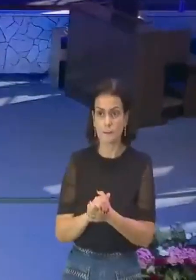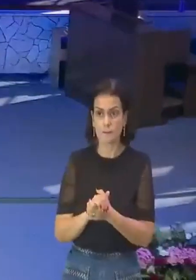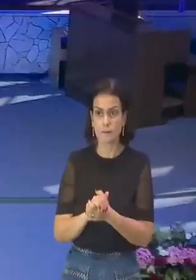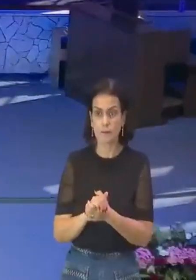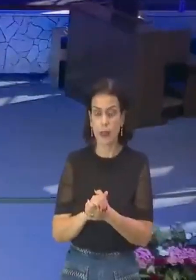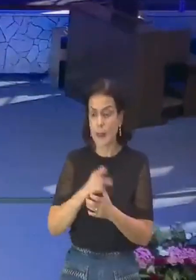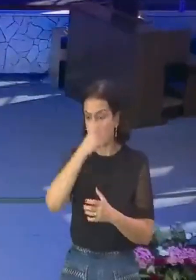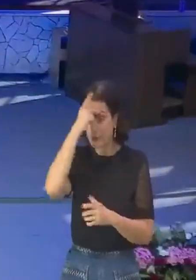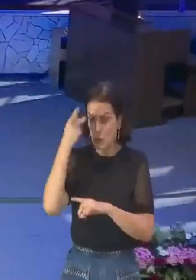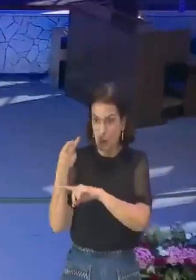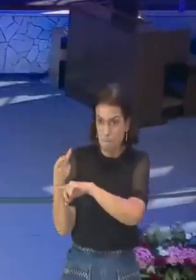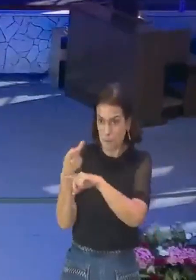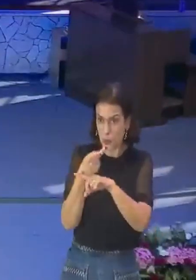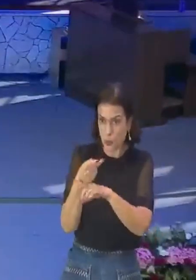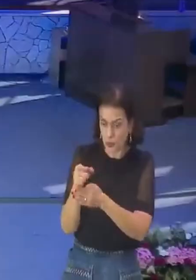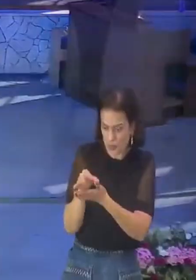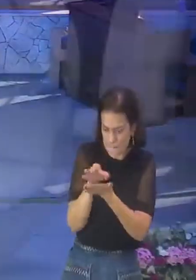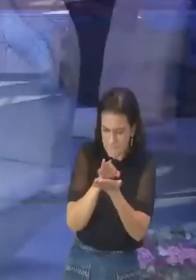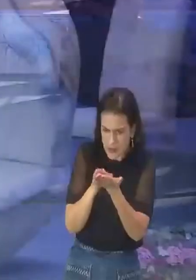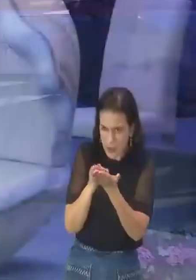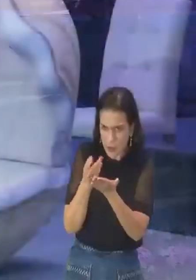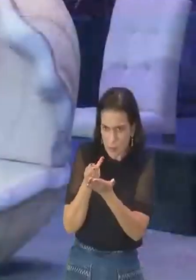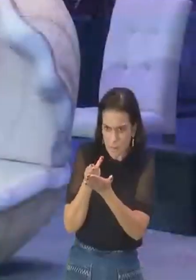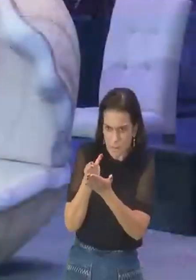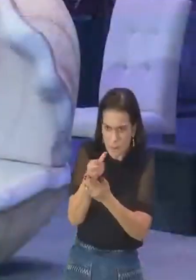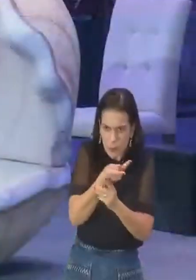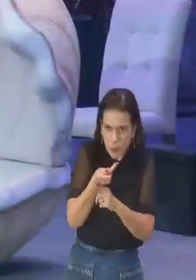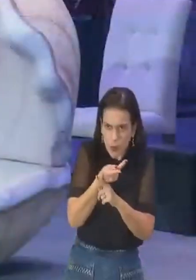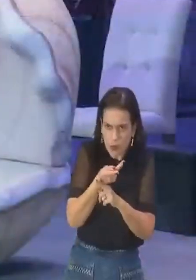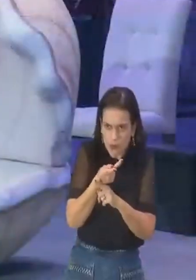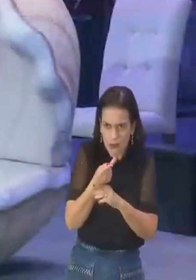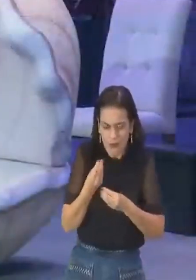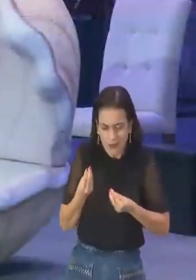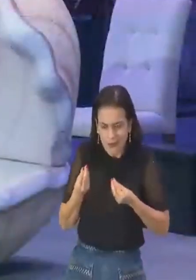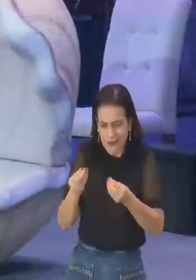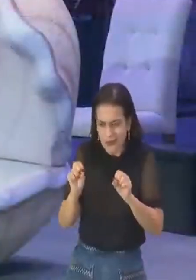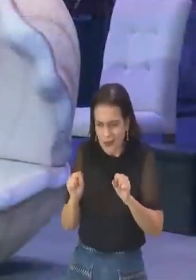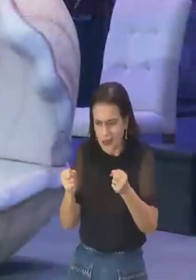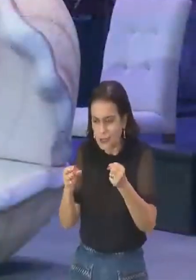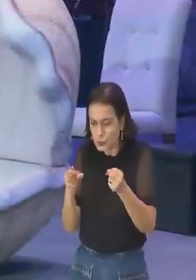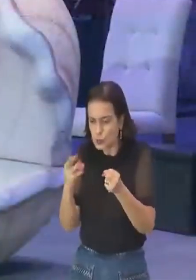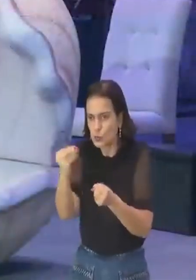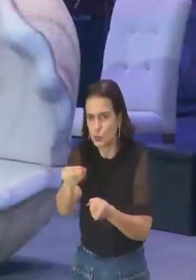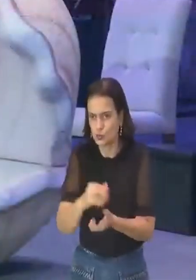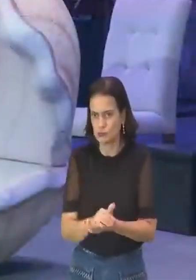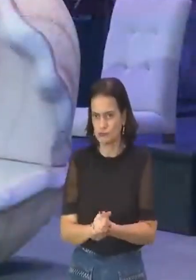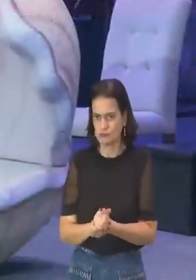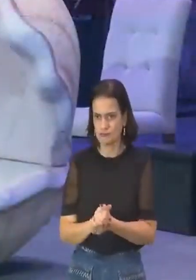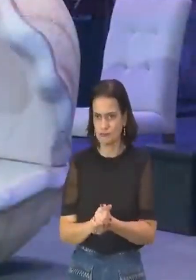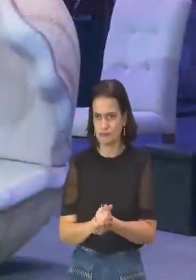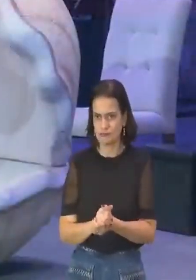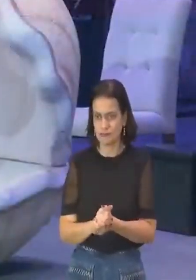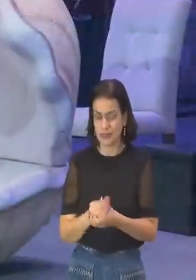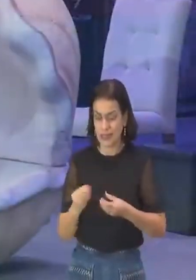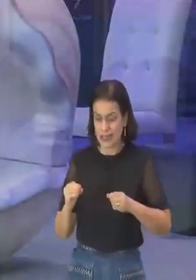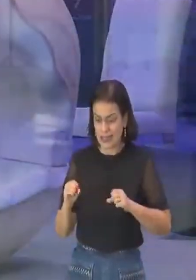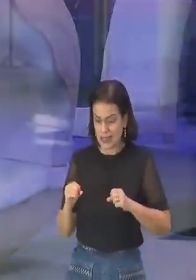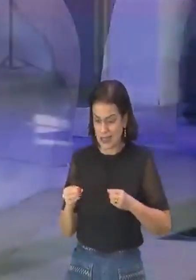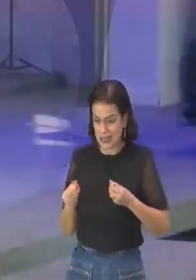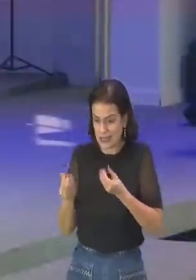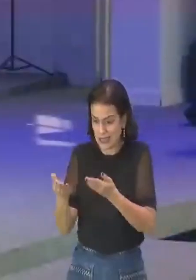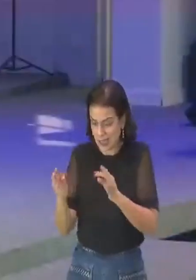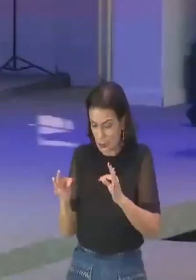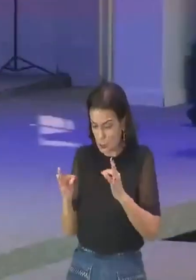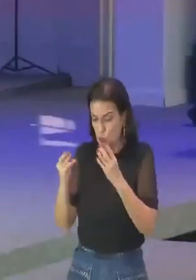aquele que procura a pérola, entrega tudo. E quando ele entrega, e